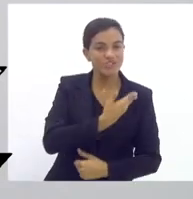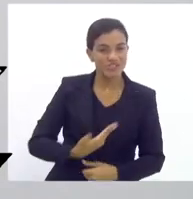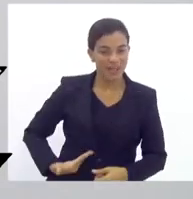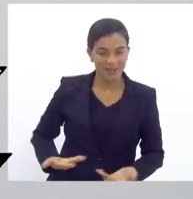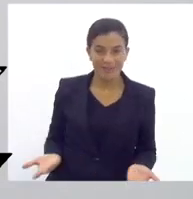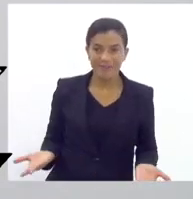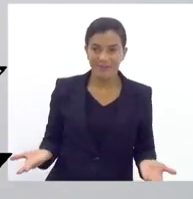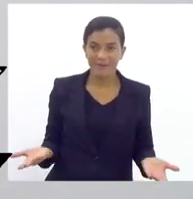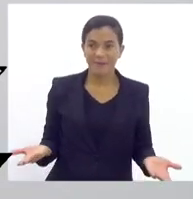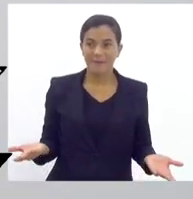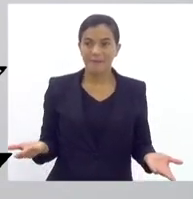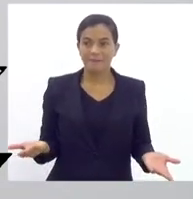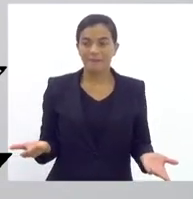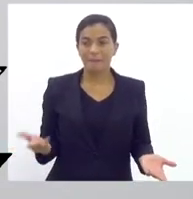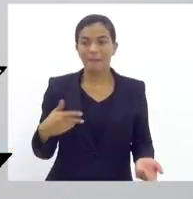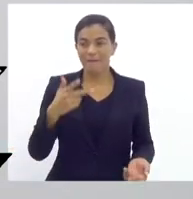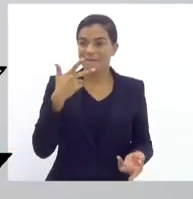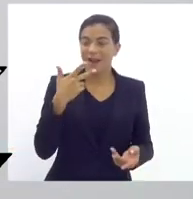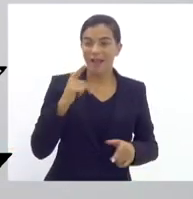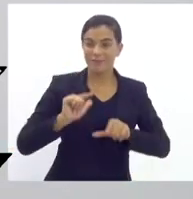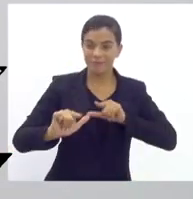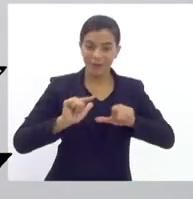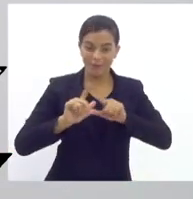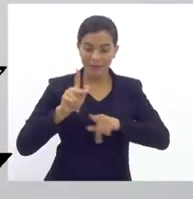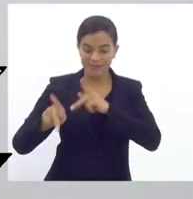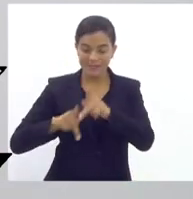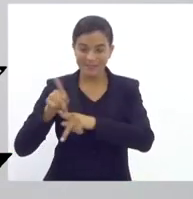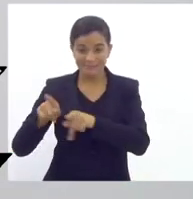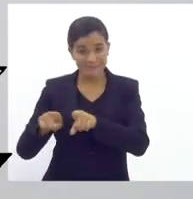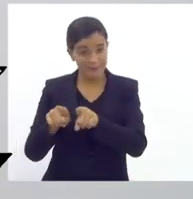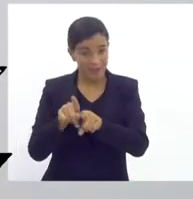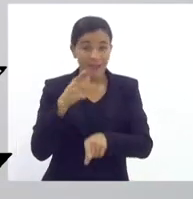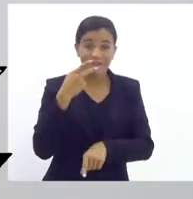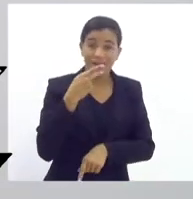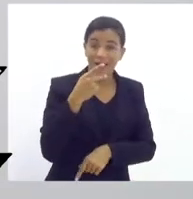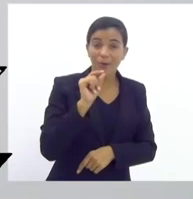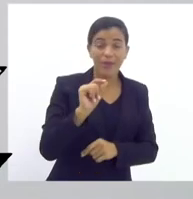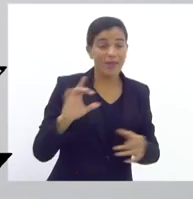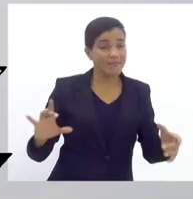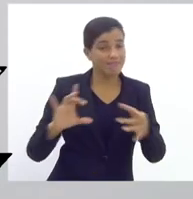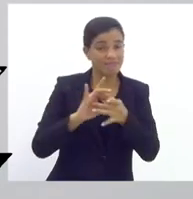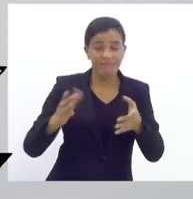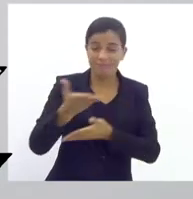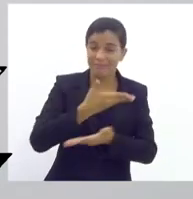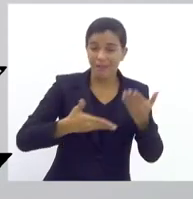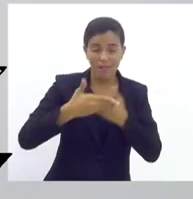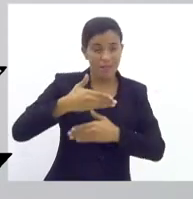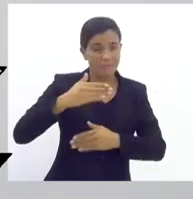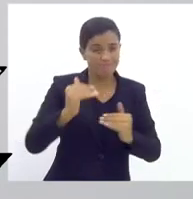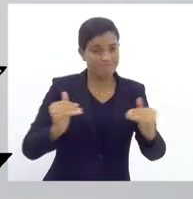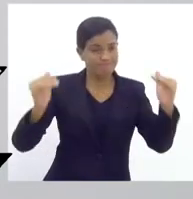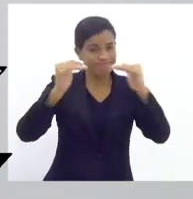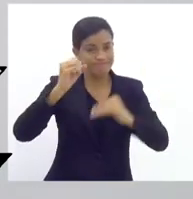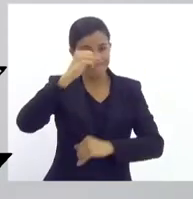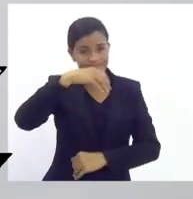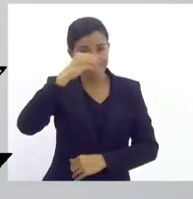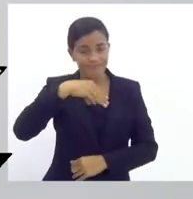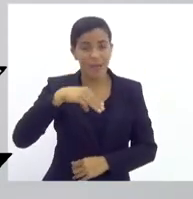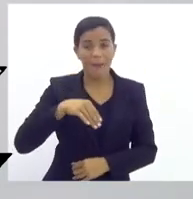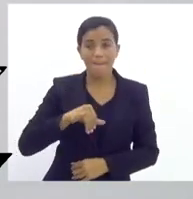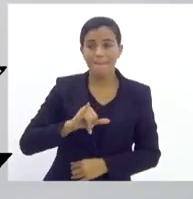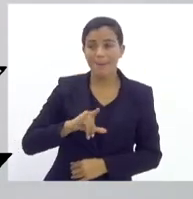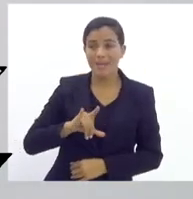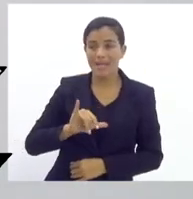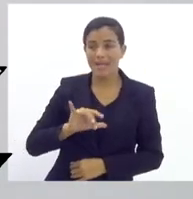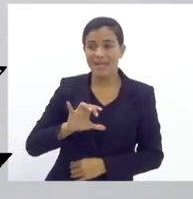falar do do trabalho dessa população é também falar da realização autoritária que as milícias têm